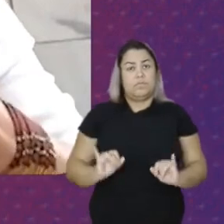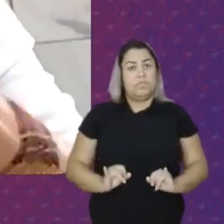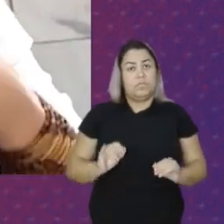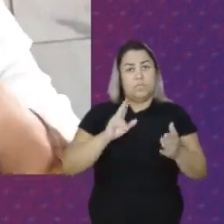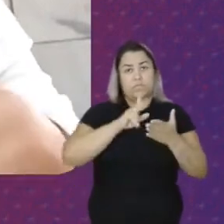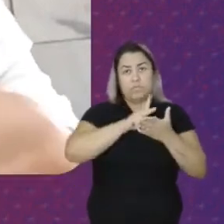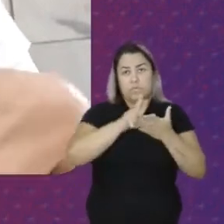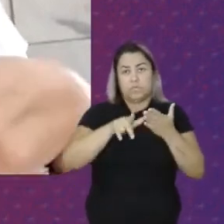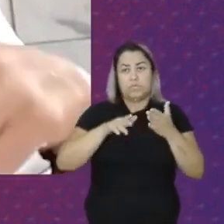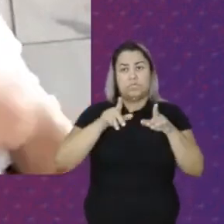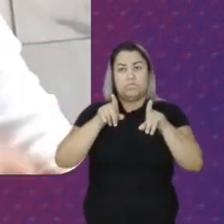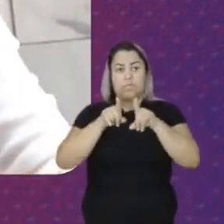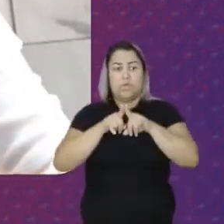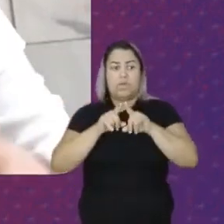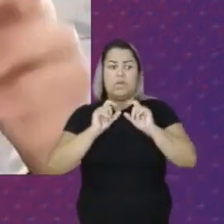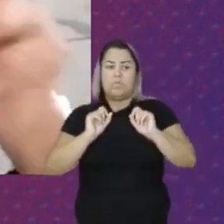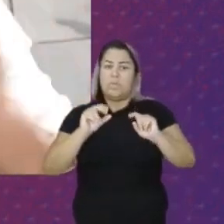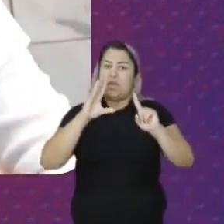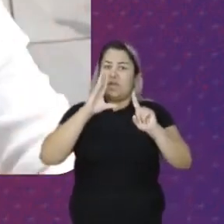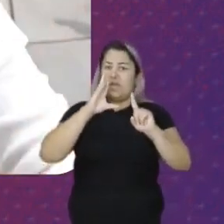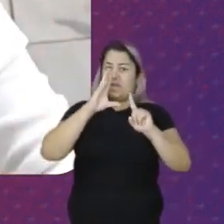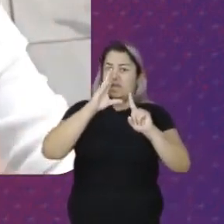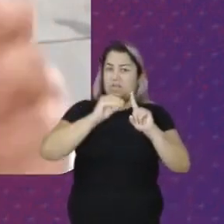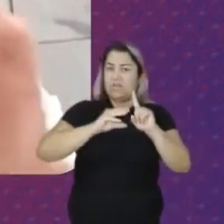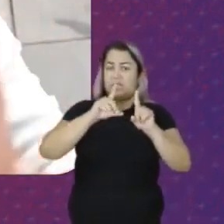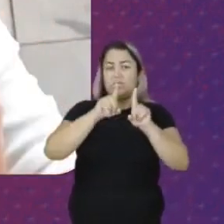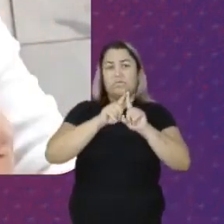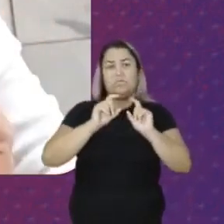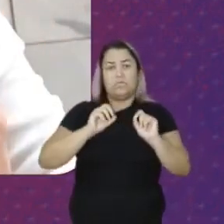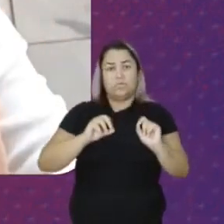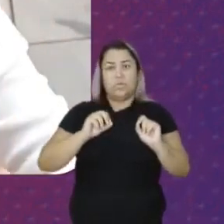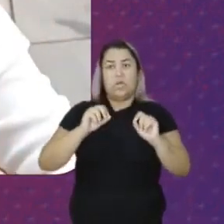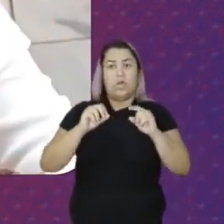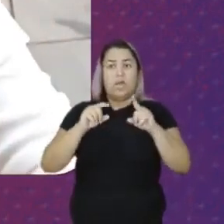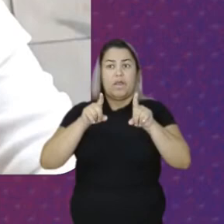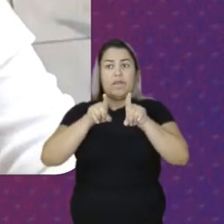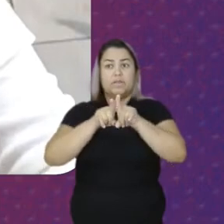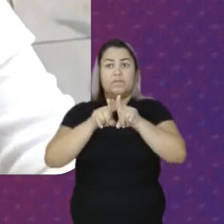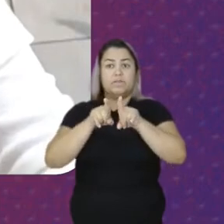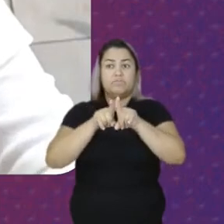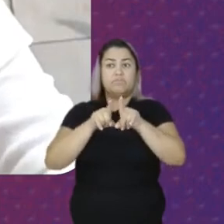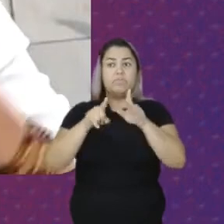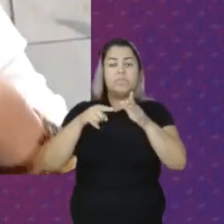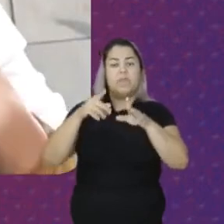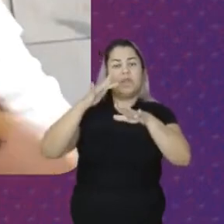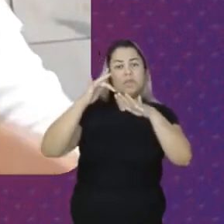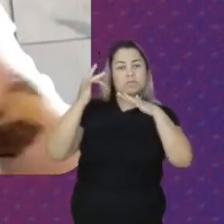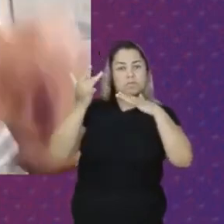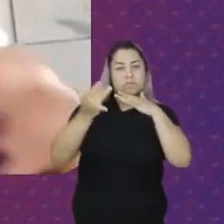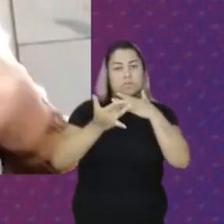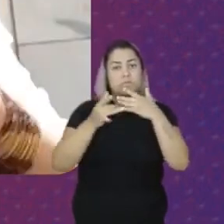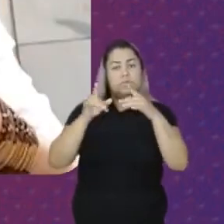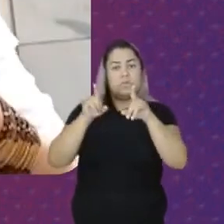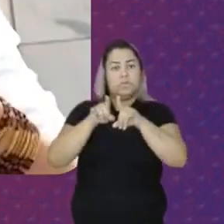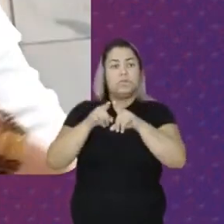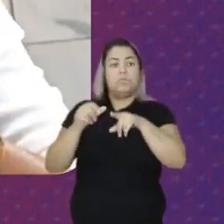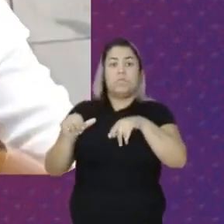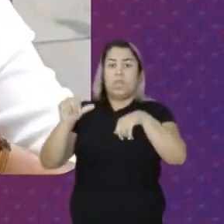série de assédios sexuais, morais, ameaças em redes sociais,